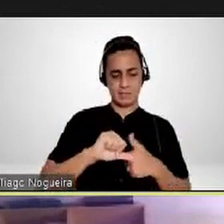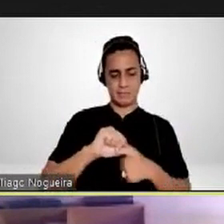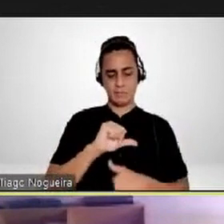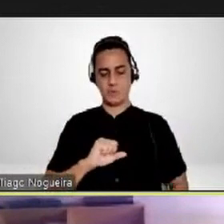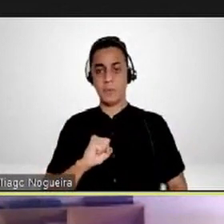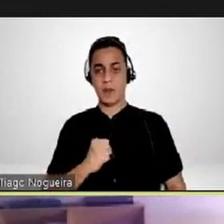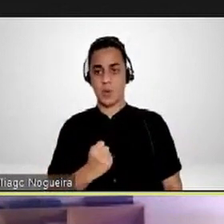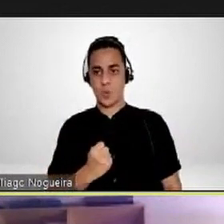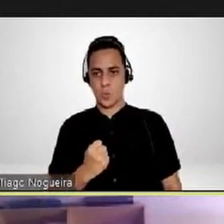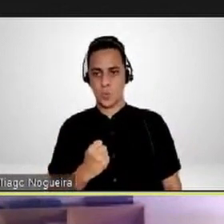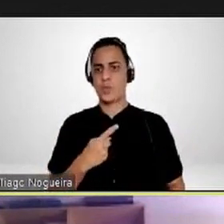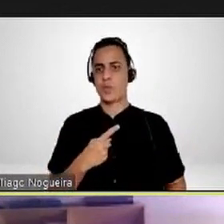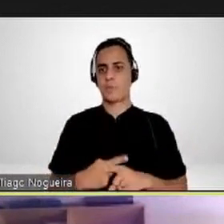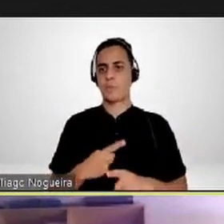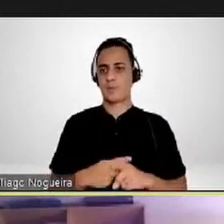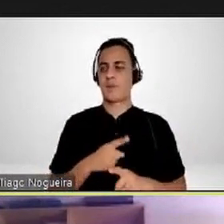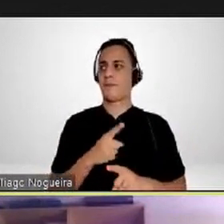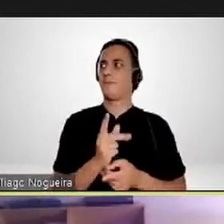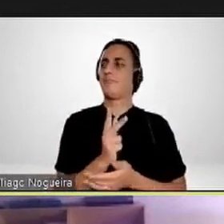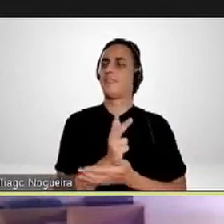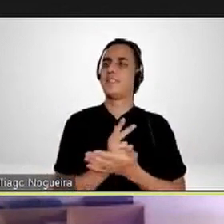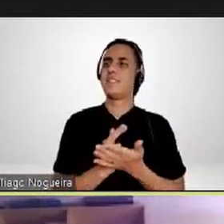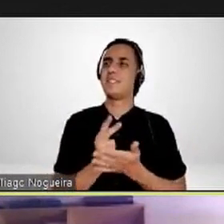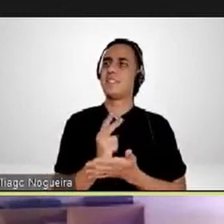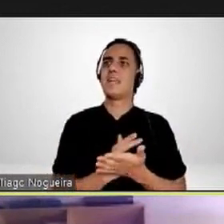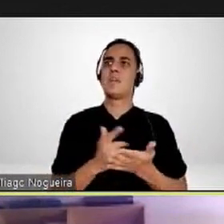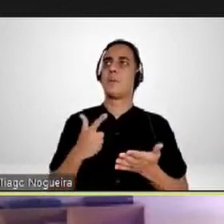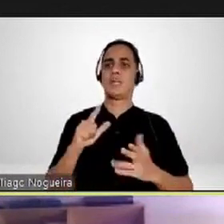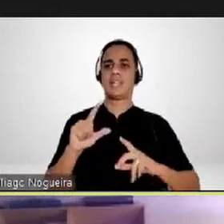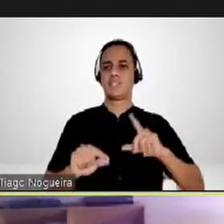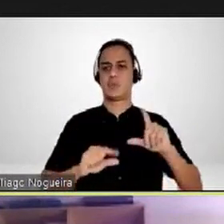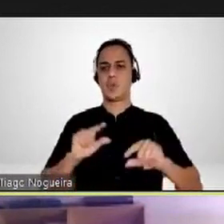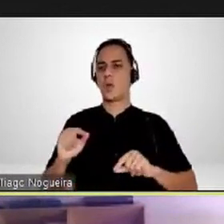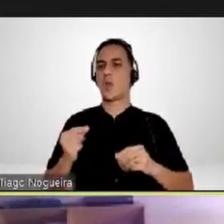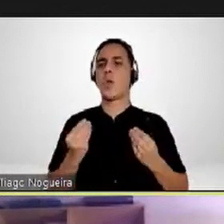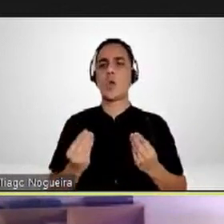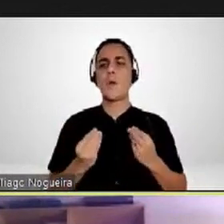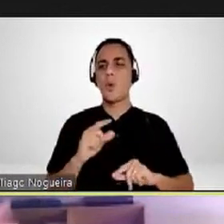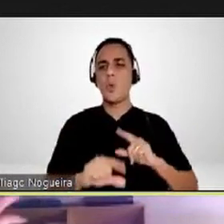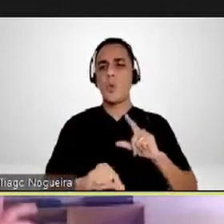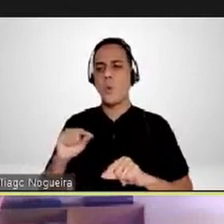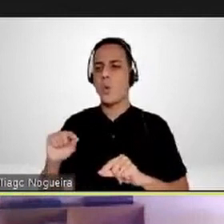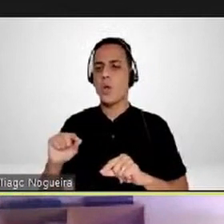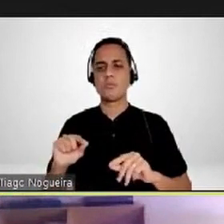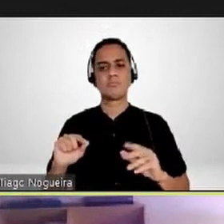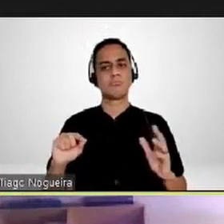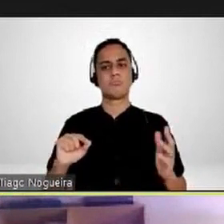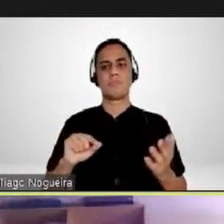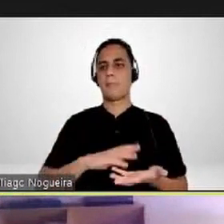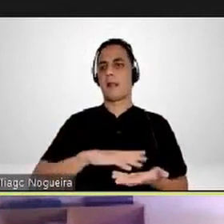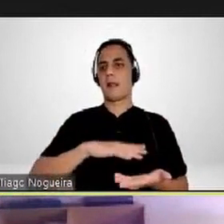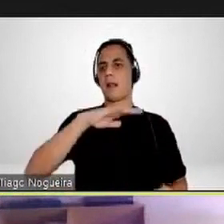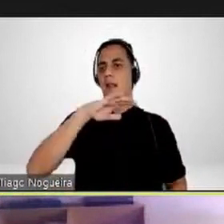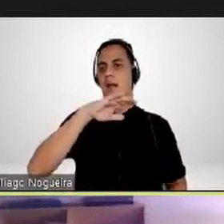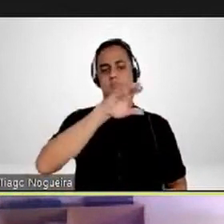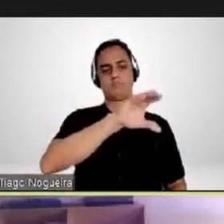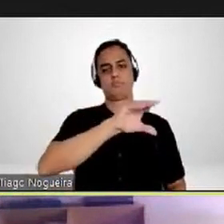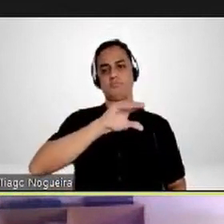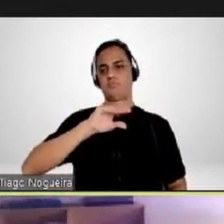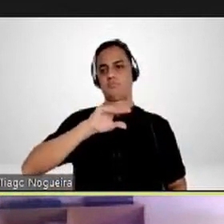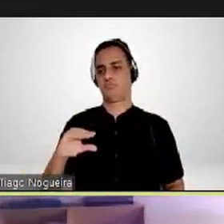esses desenhos, para não ter escolha, eles foram selecionados de maneira aleatória na pilha, né, dos desenhos,